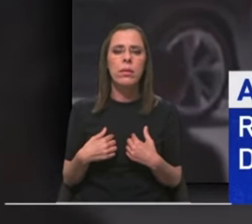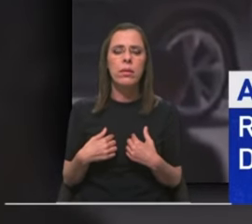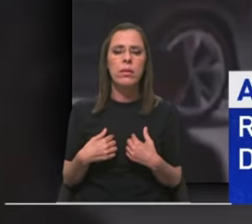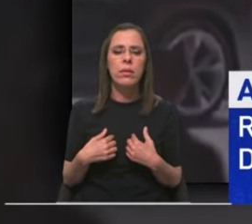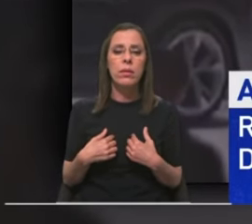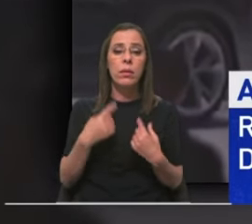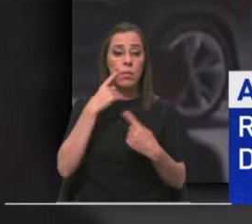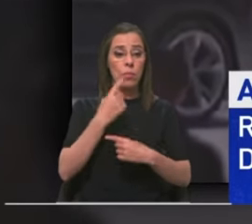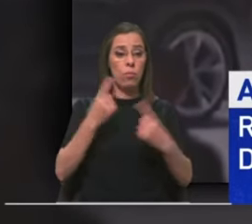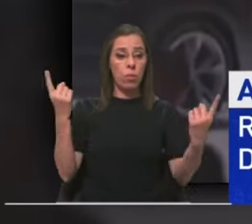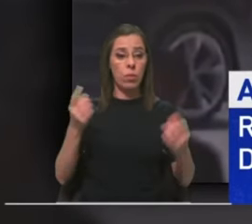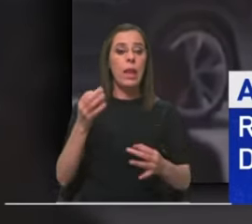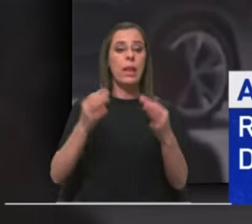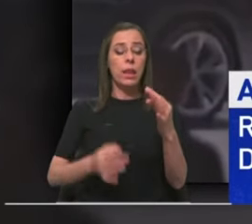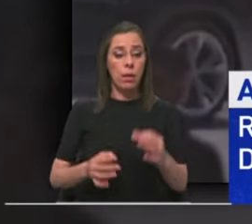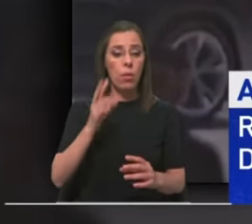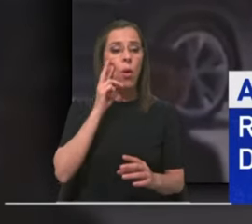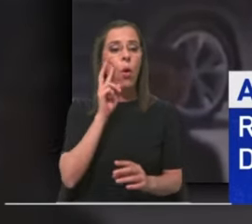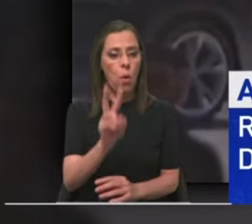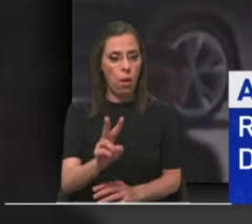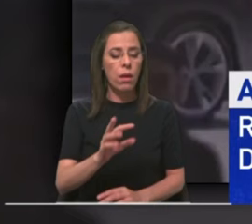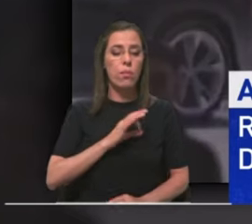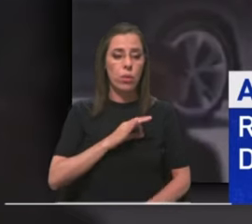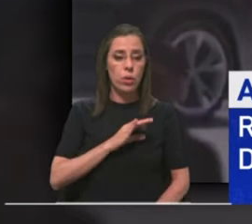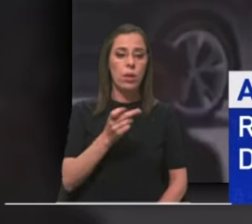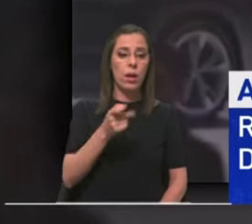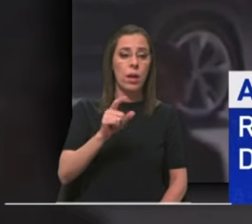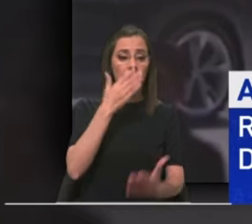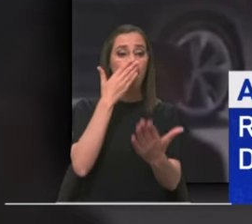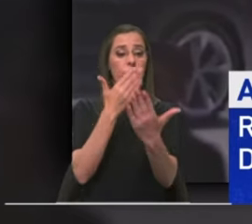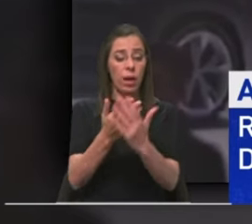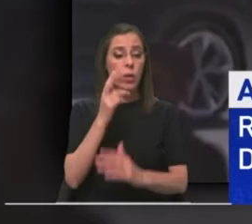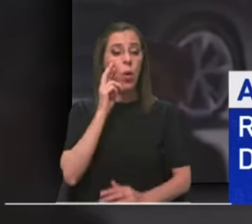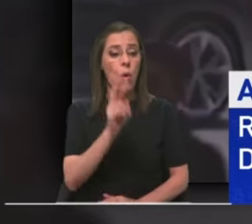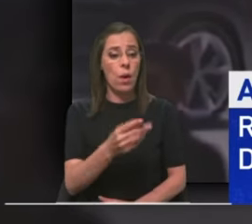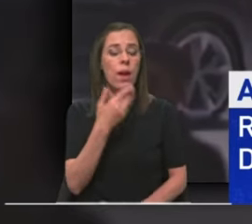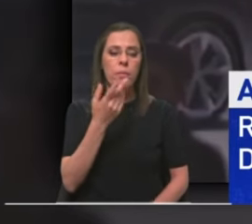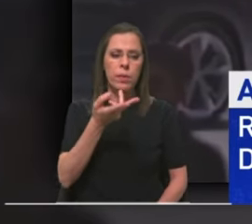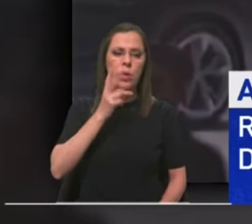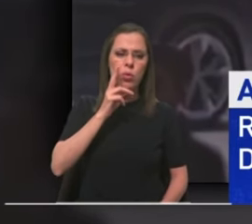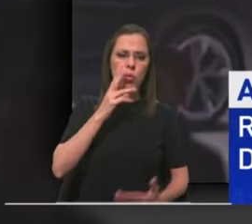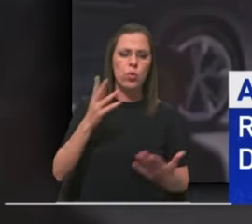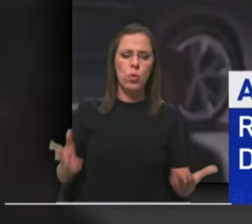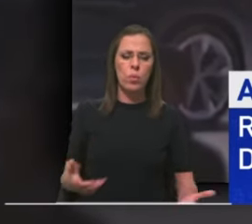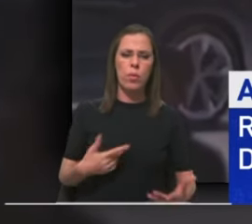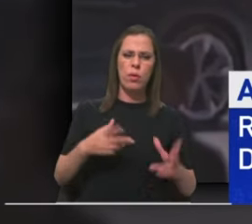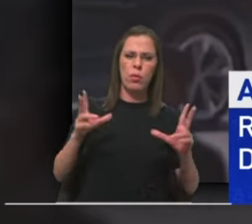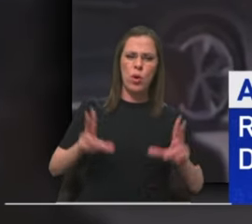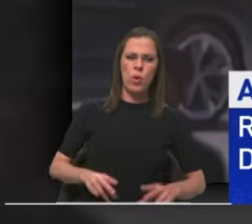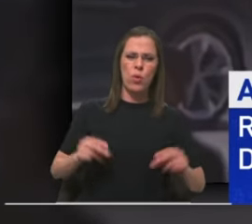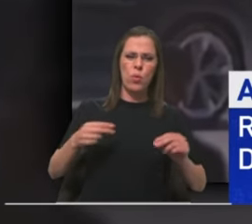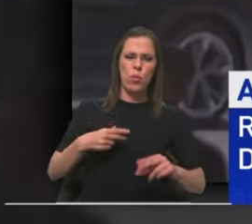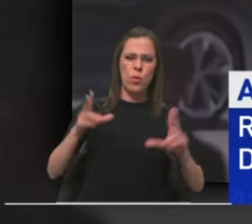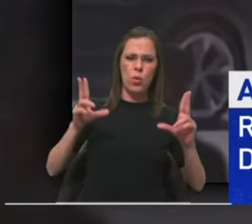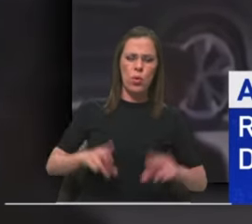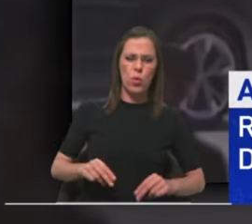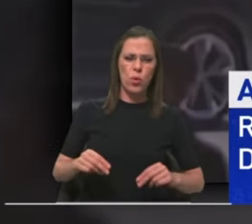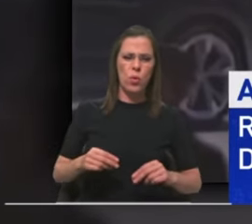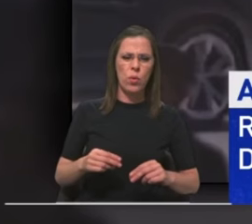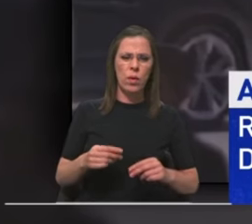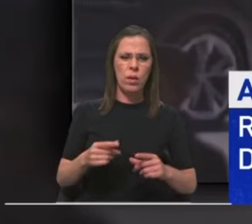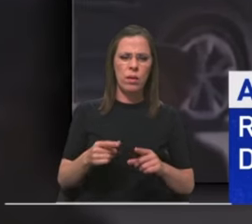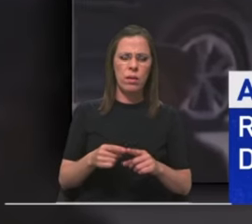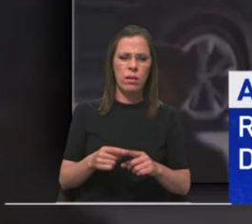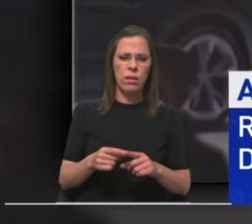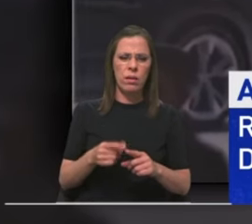eu publicamente em tribunal olhei para o Sr. Carlos frente a frente e pedi desculpas e nunca desejei este